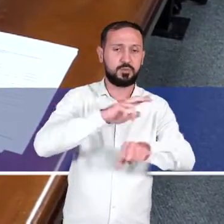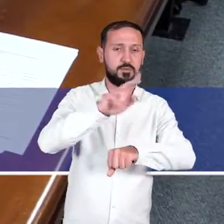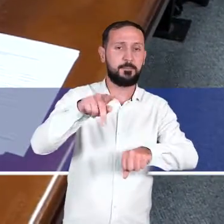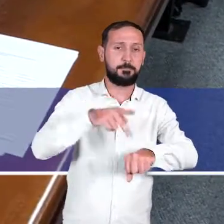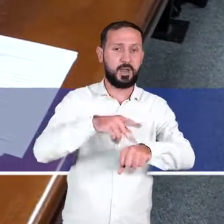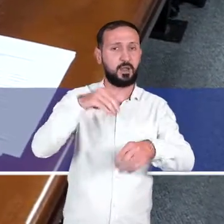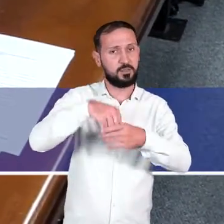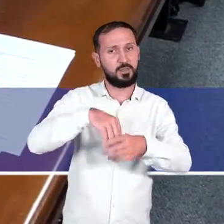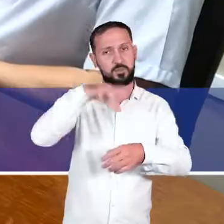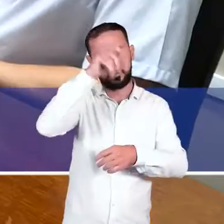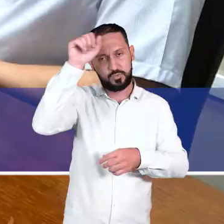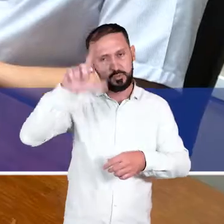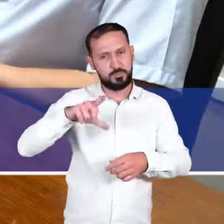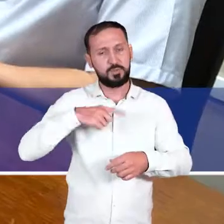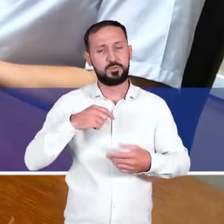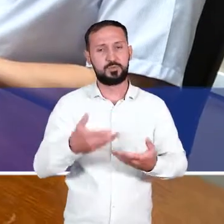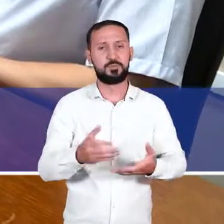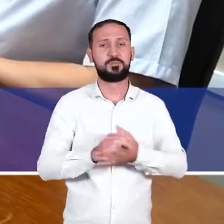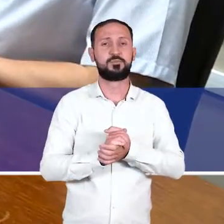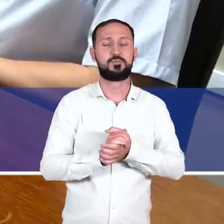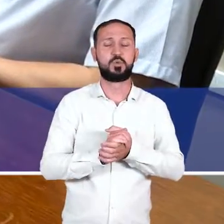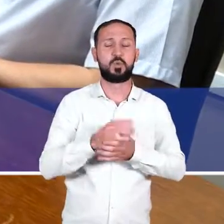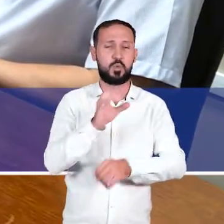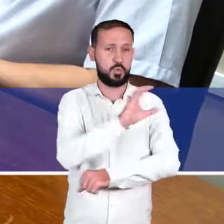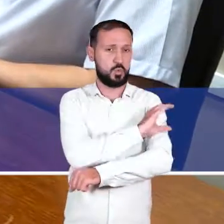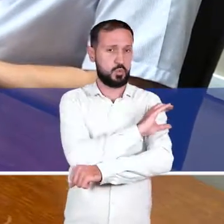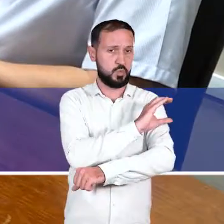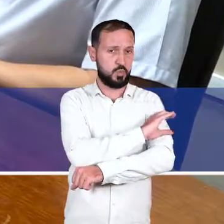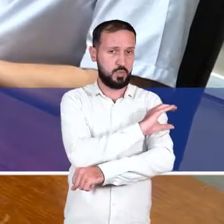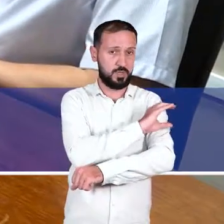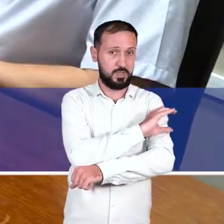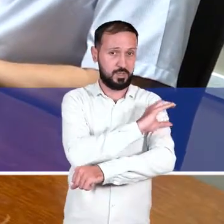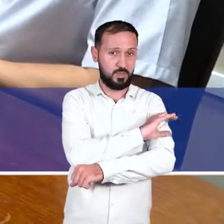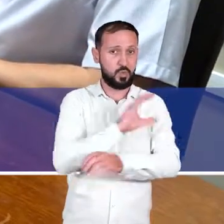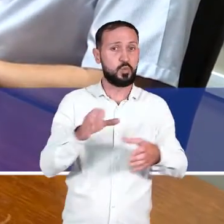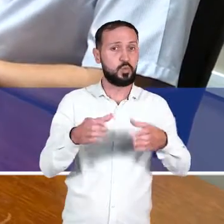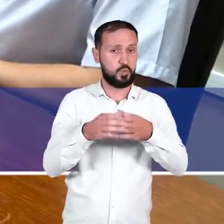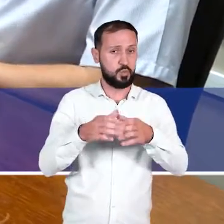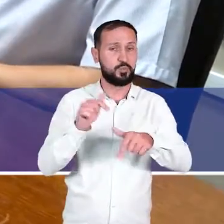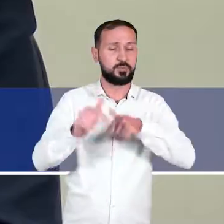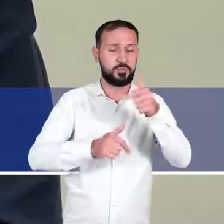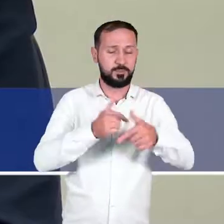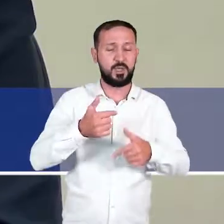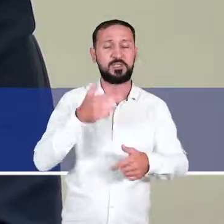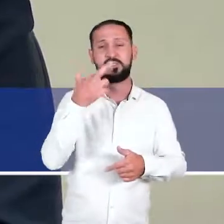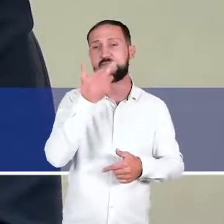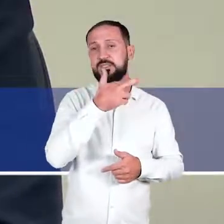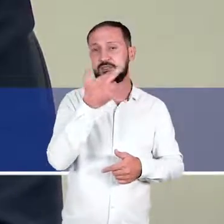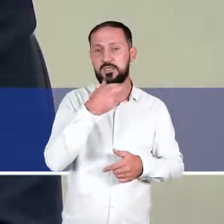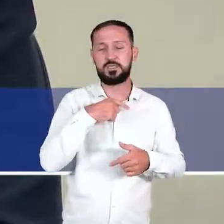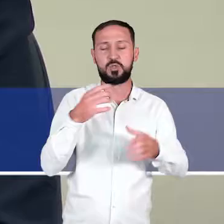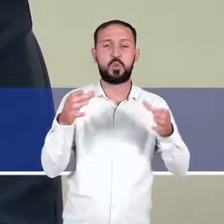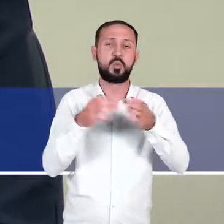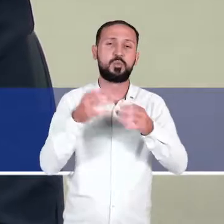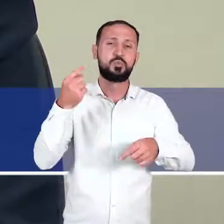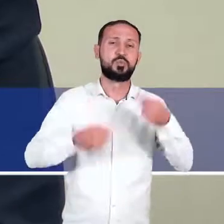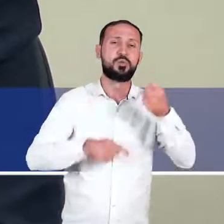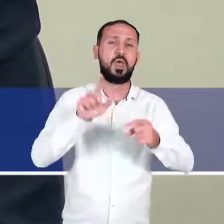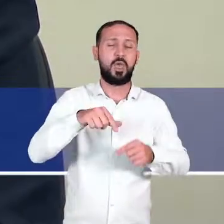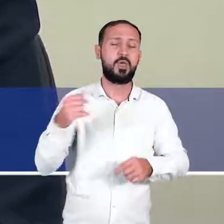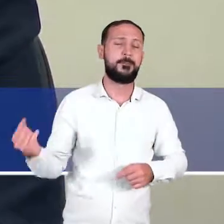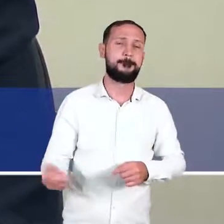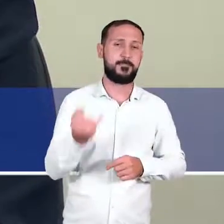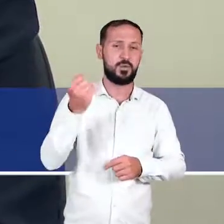parques localizados no Estado. Para o coordenador do grupo de trabalho, deputado Renato Câmara, do MDB, as discussões travadas na frente